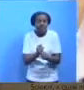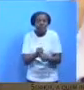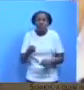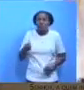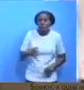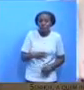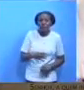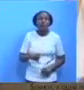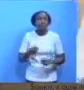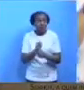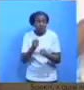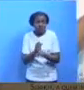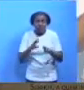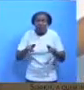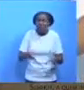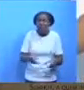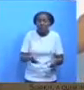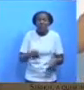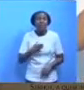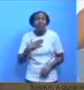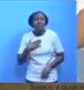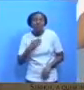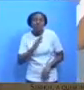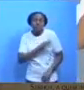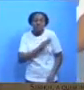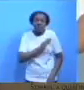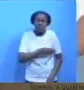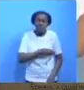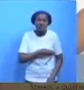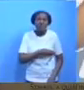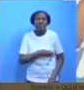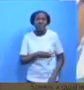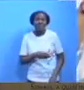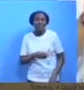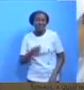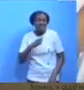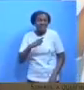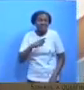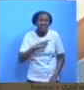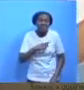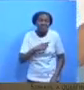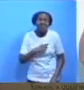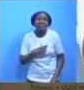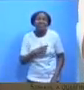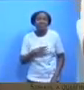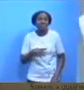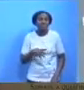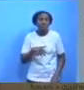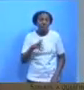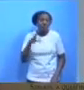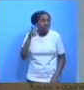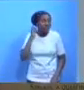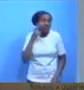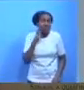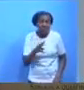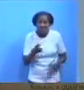senhor o meu coração tá ferido senhor ferido por fofocas ferido por ressentimento senhor ferido por mágua